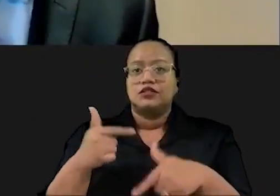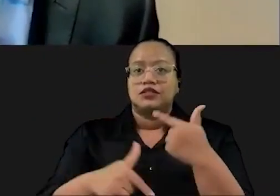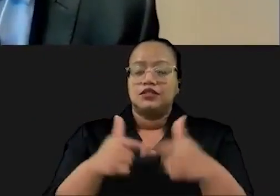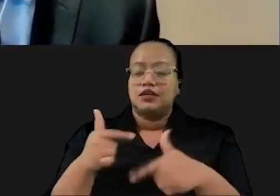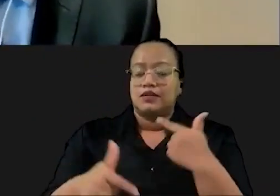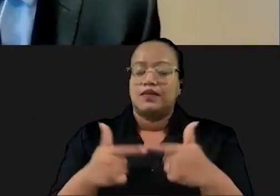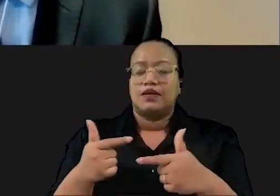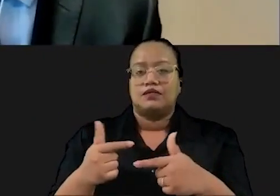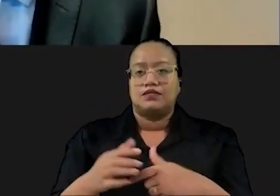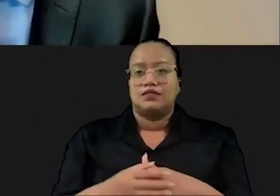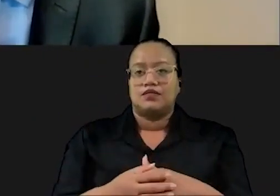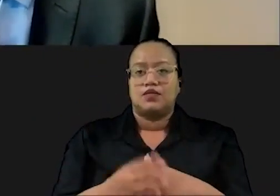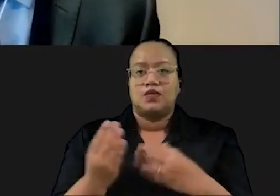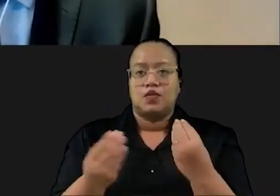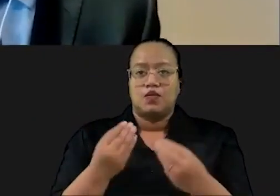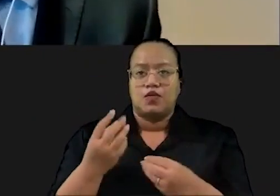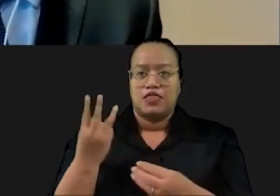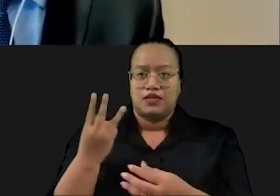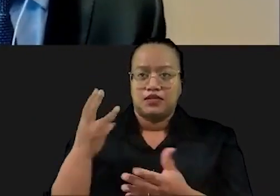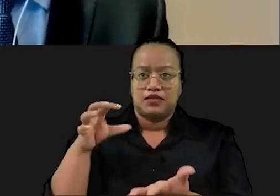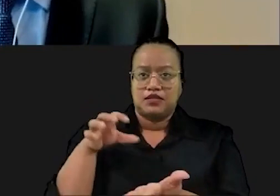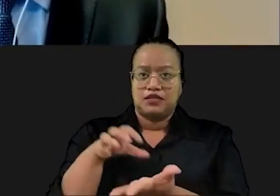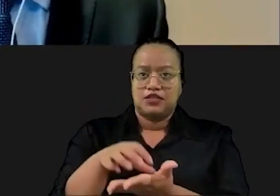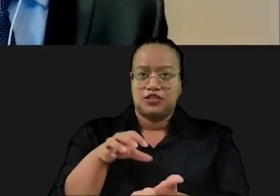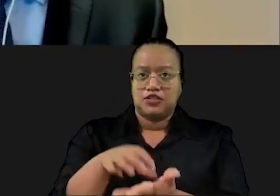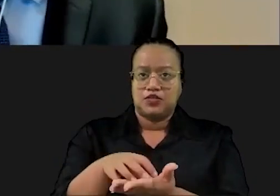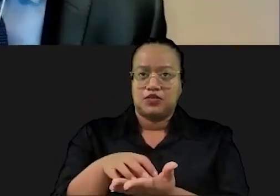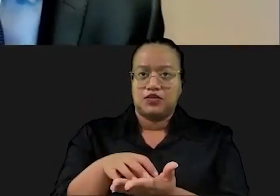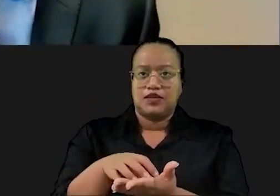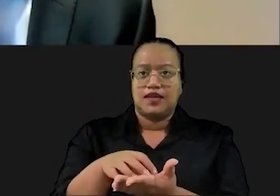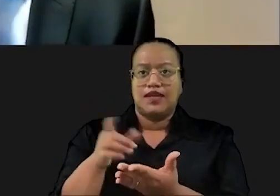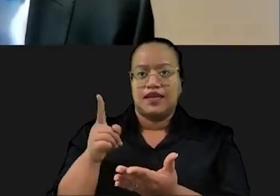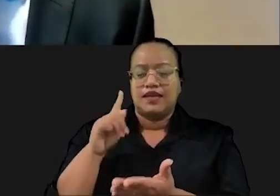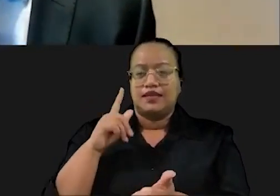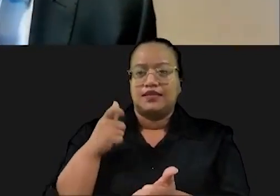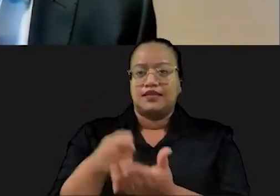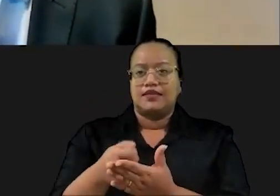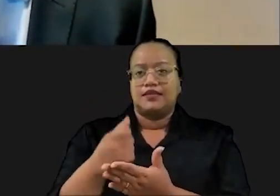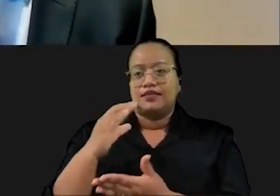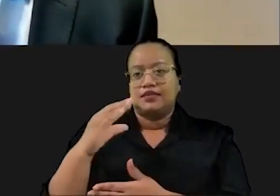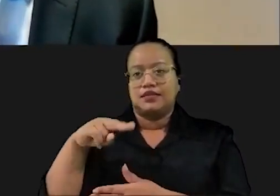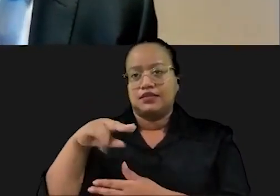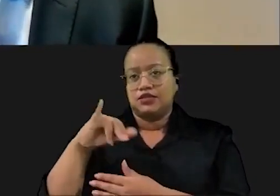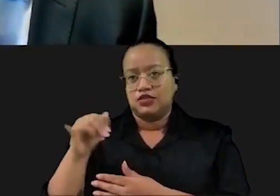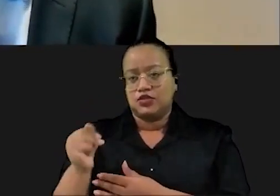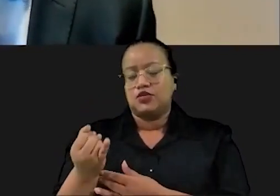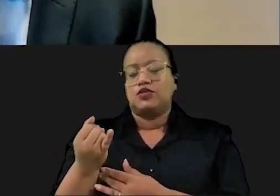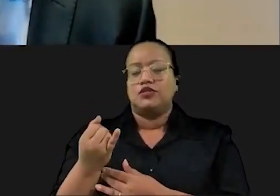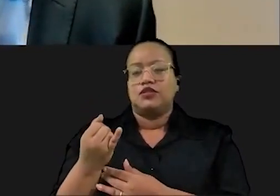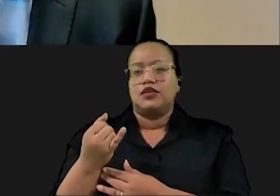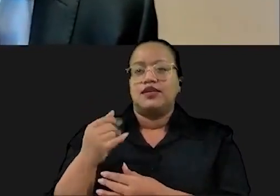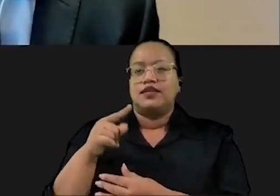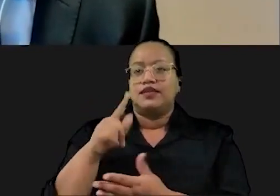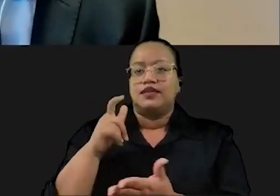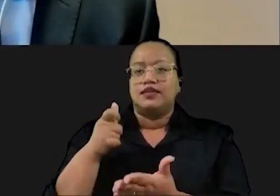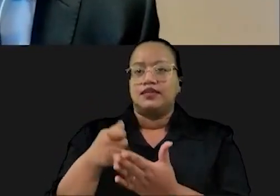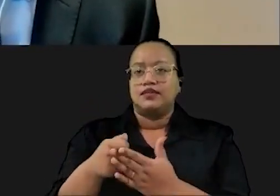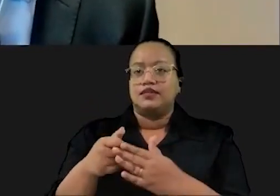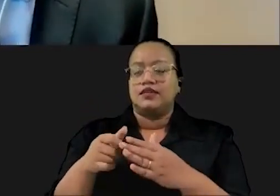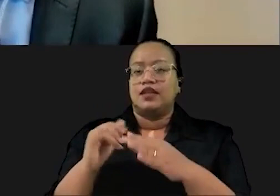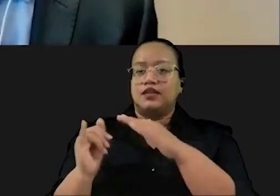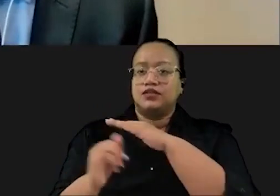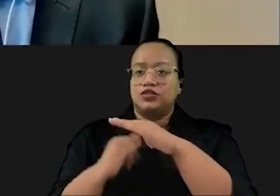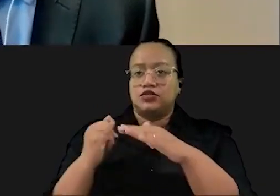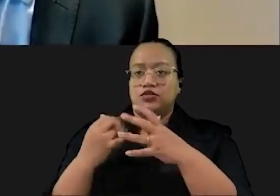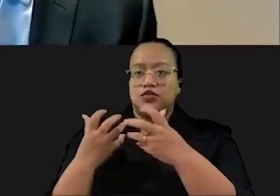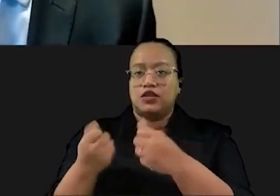Região, e até por determinação do CJF, do CNJ, ela foi adotada aqui institucionalmente. A nossa corregedoria, inclusive, tem